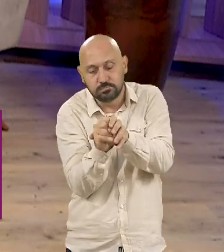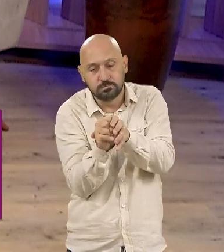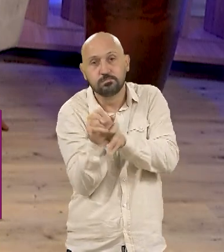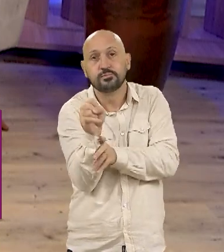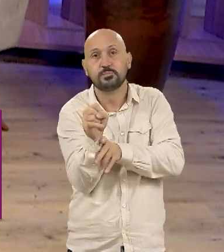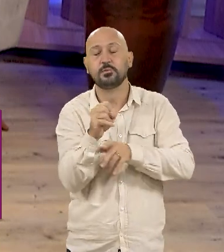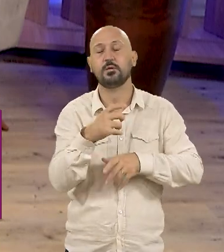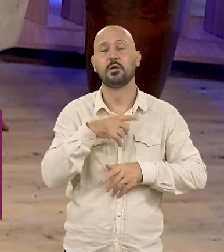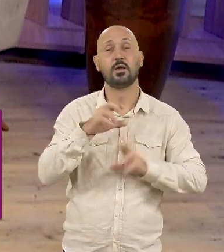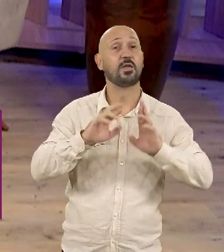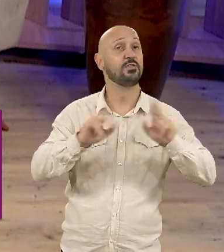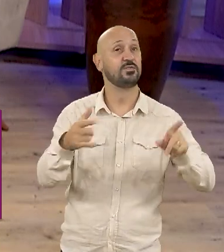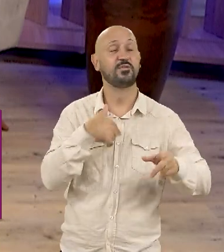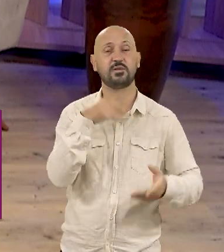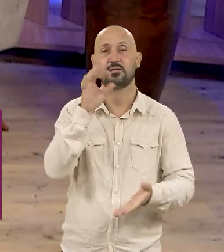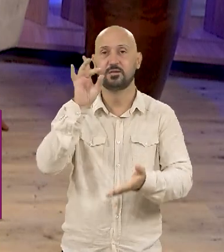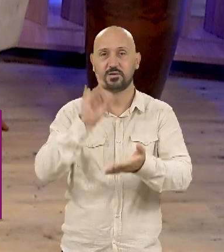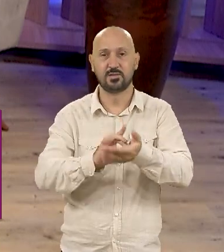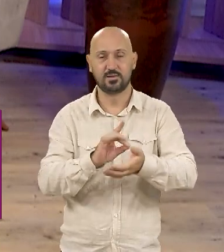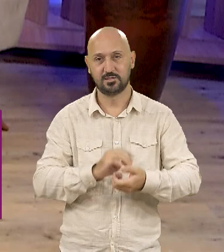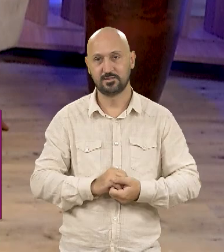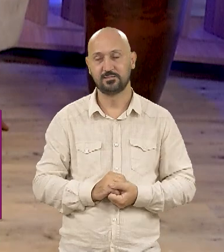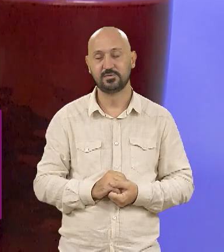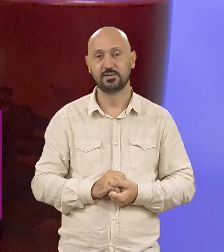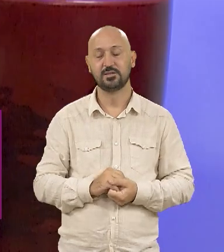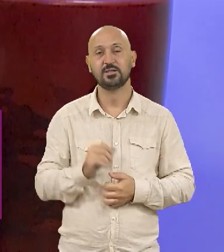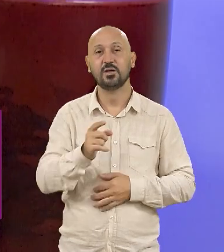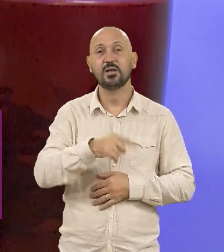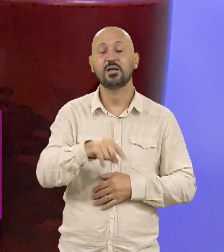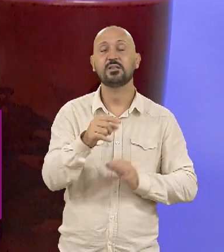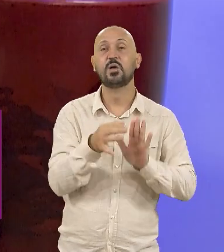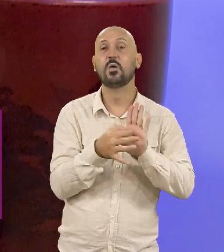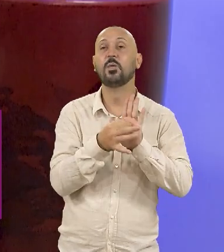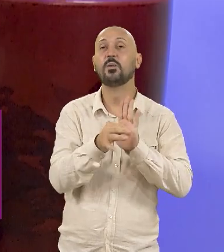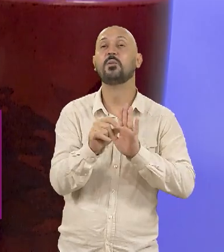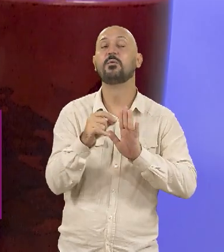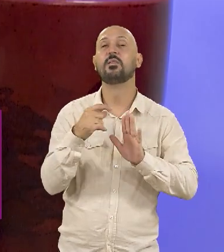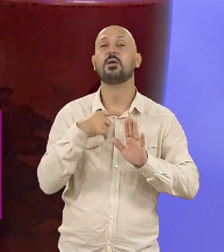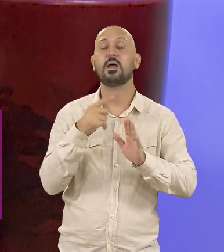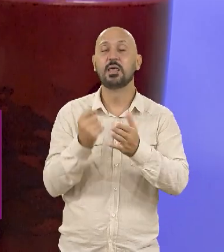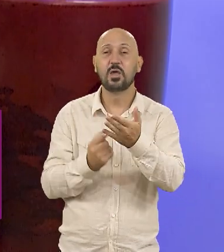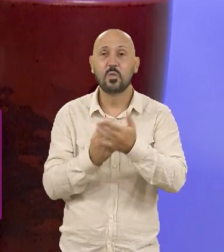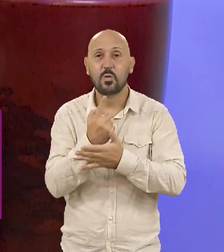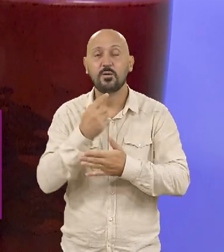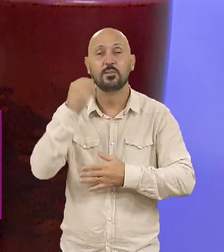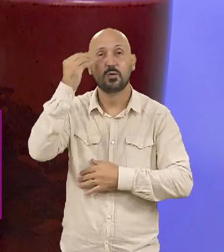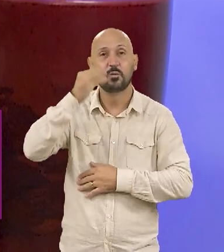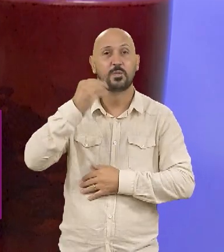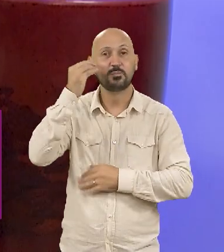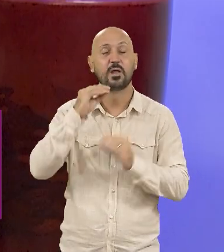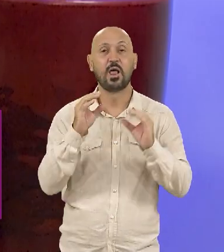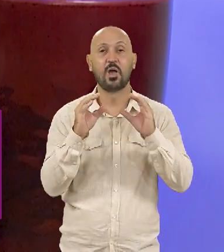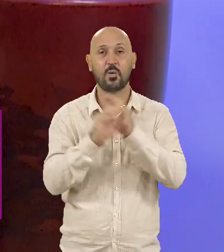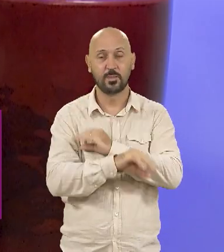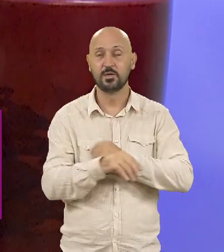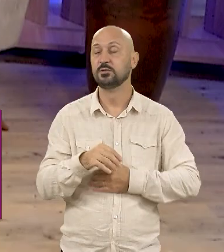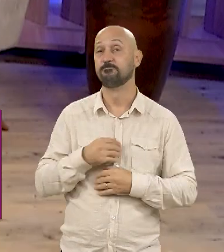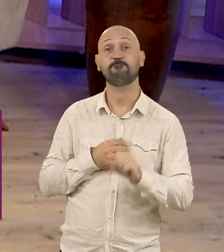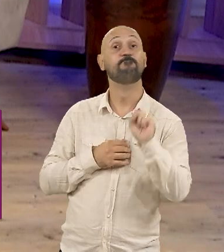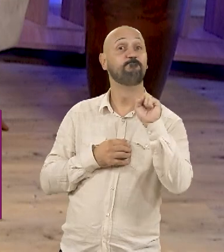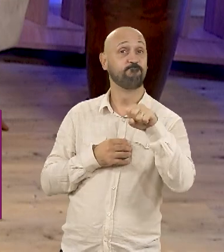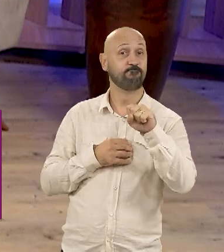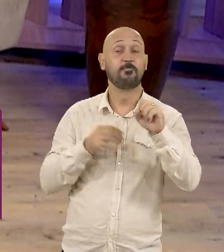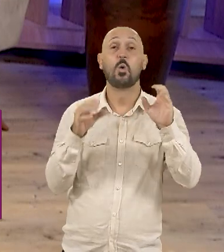foge muito da nossa realidade. Eles estão proporcionando ao comprador uma experiência completa.